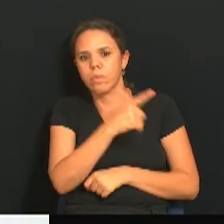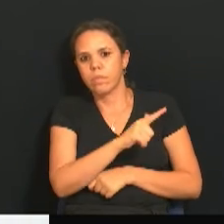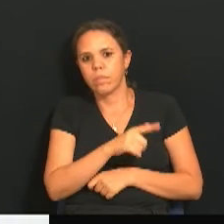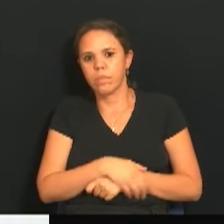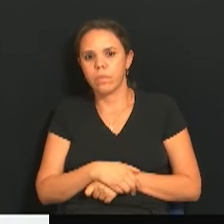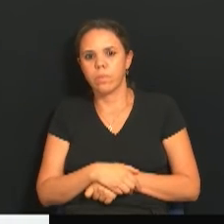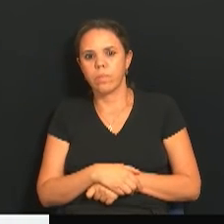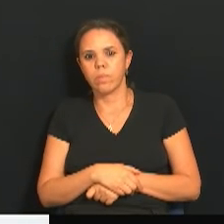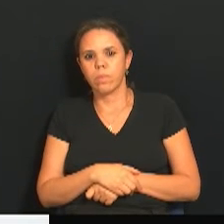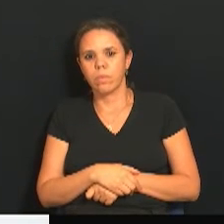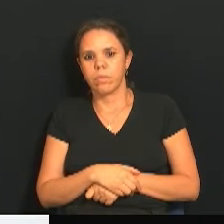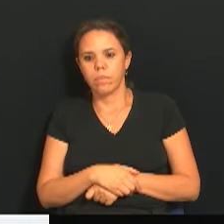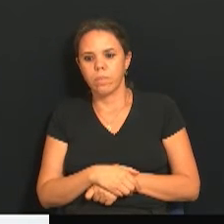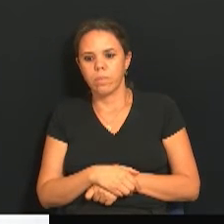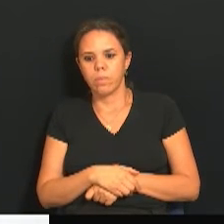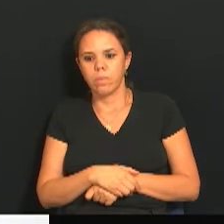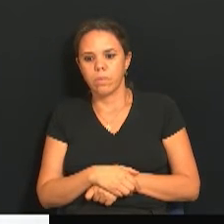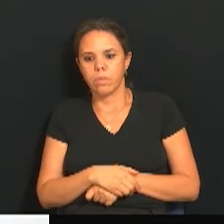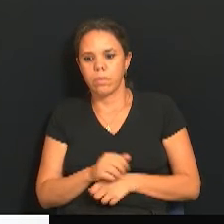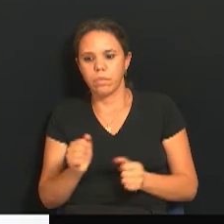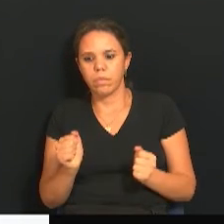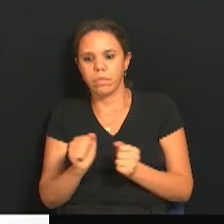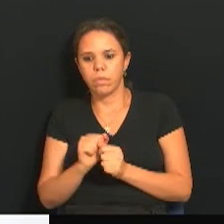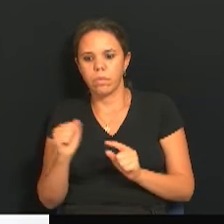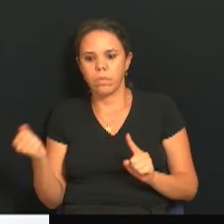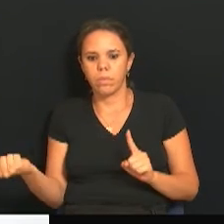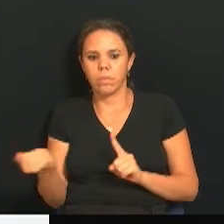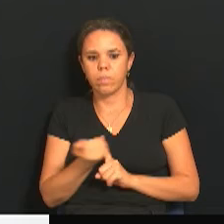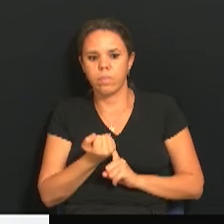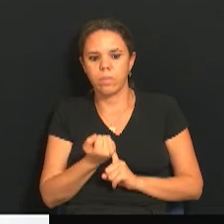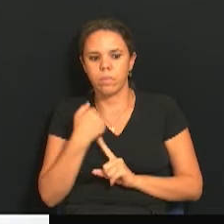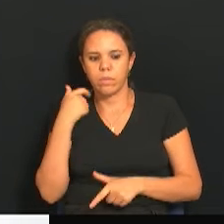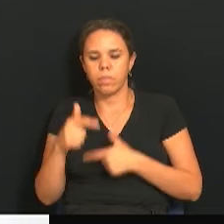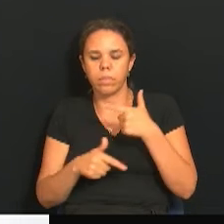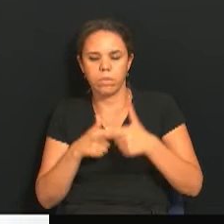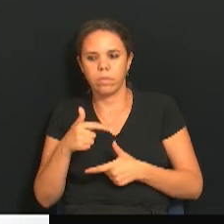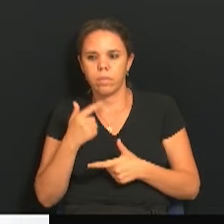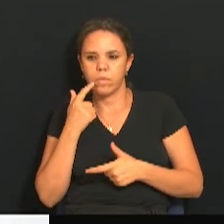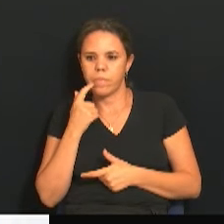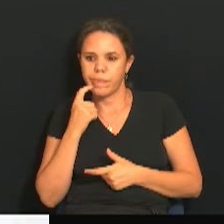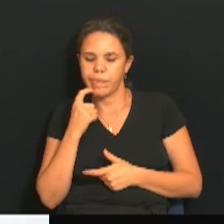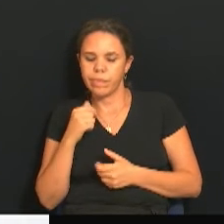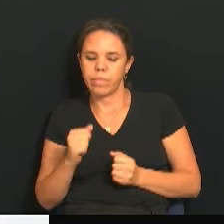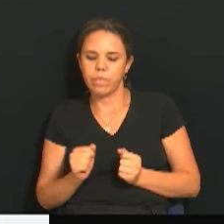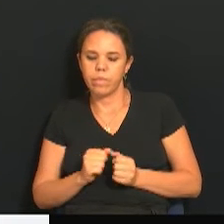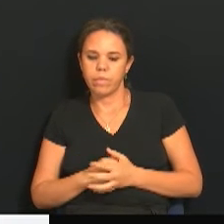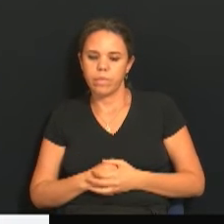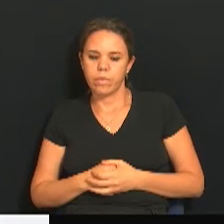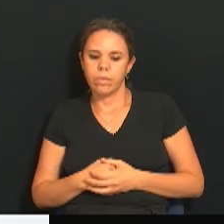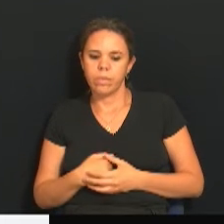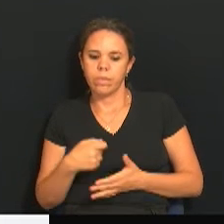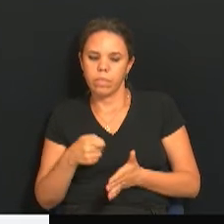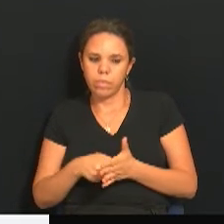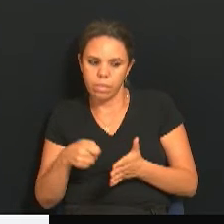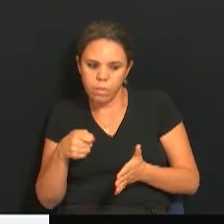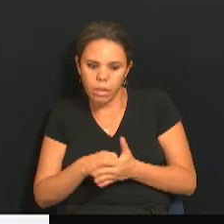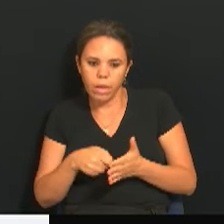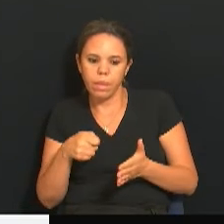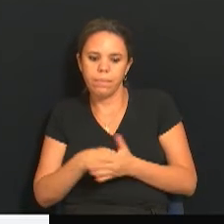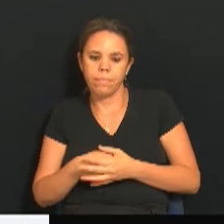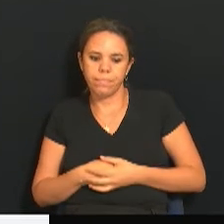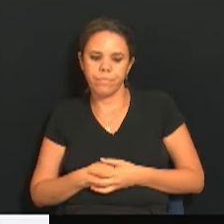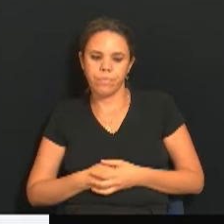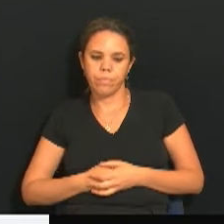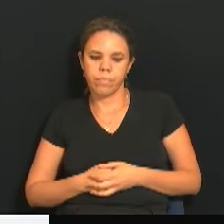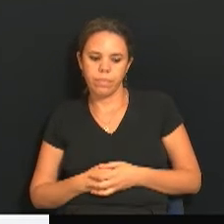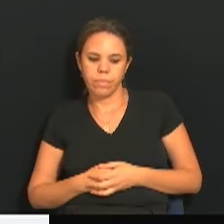outro tipo de encaminhamento junto à assistência social, a gente trabalha bastante junto, de encaminhar,